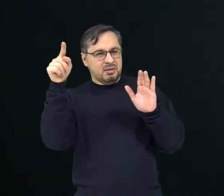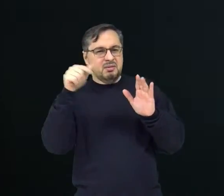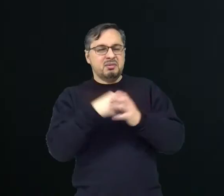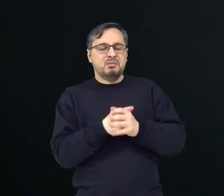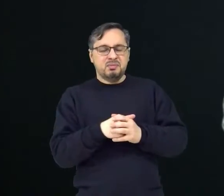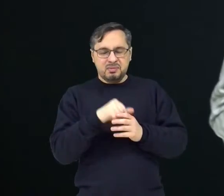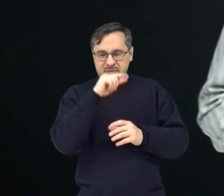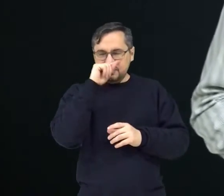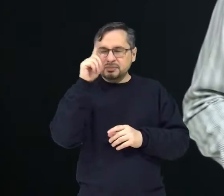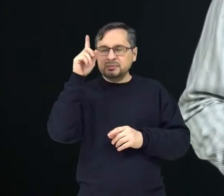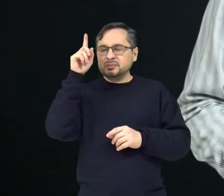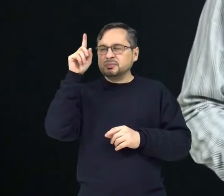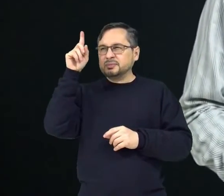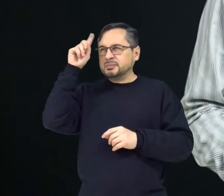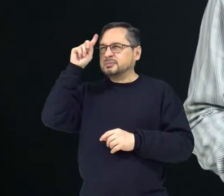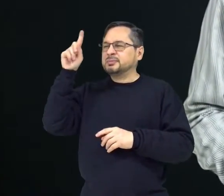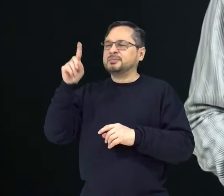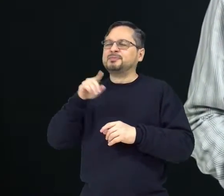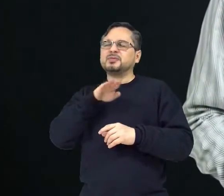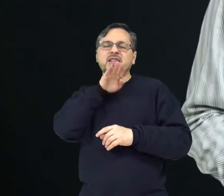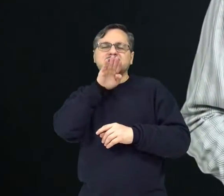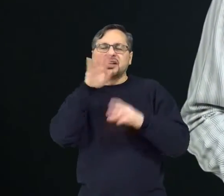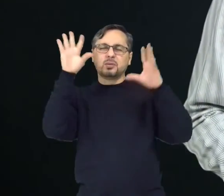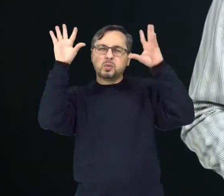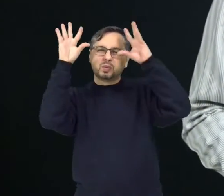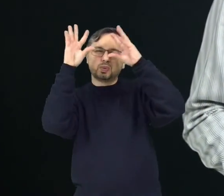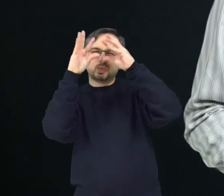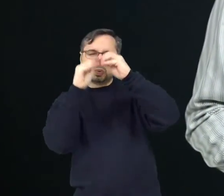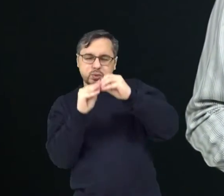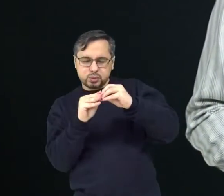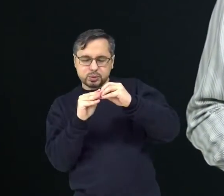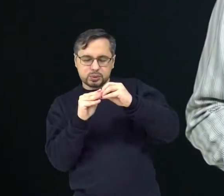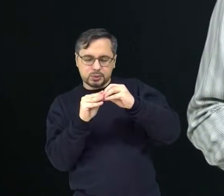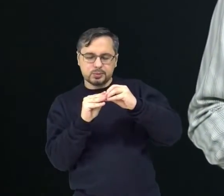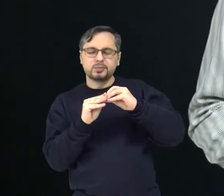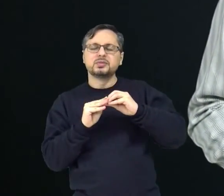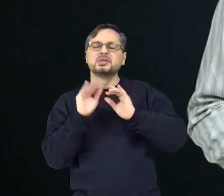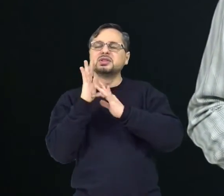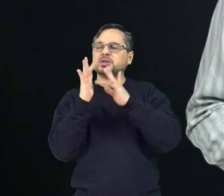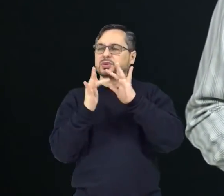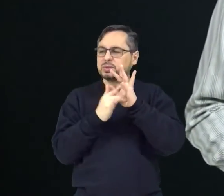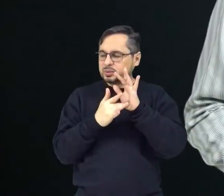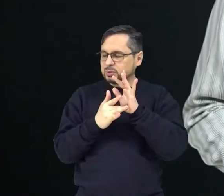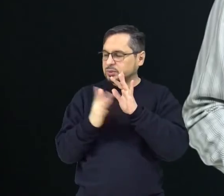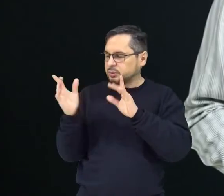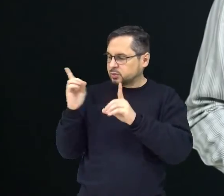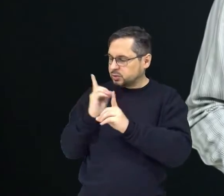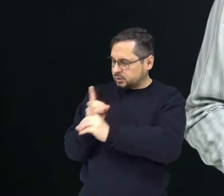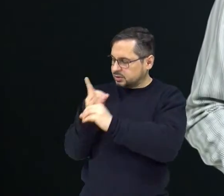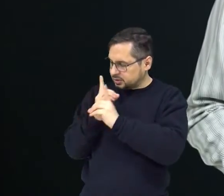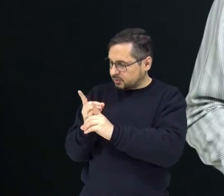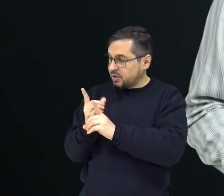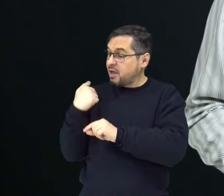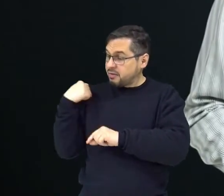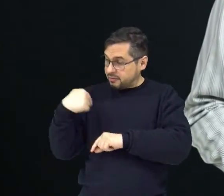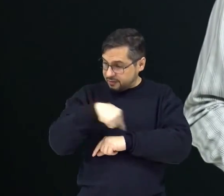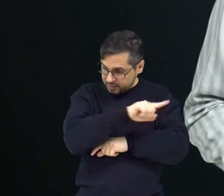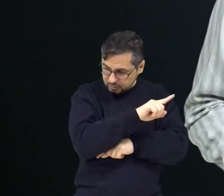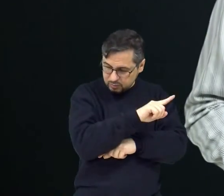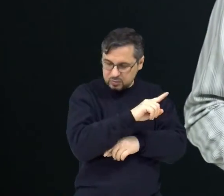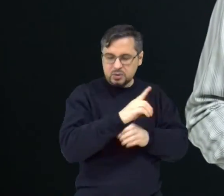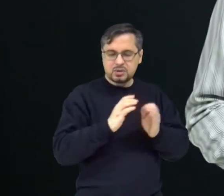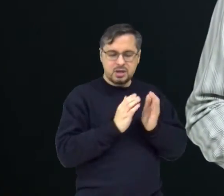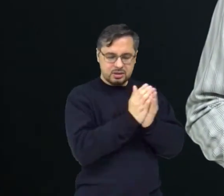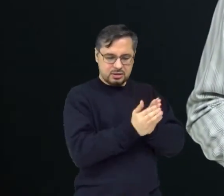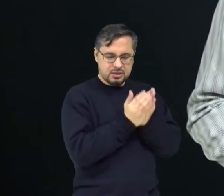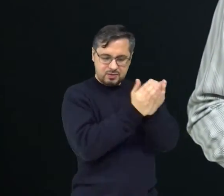ao anoitecer, disse Jesus aos seus discípulos: vamos